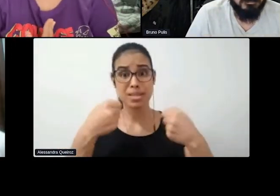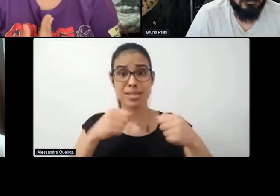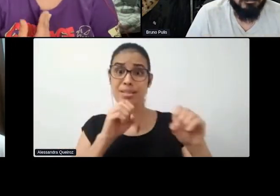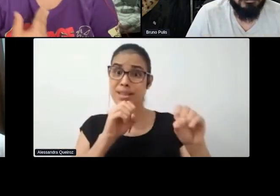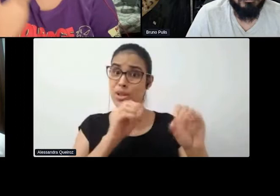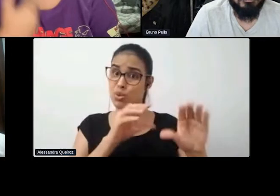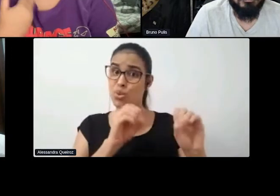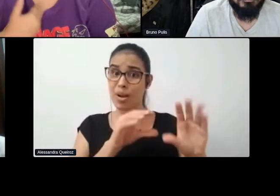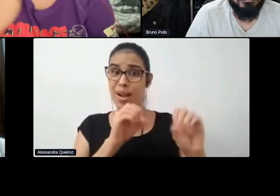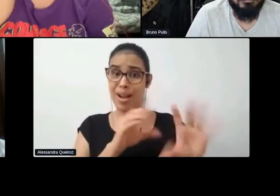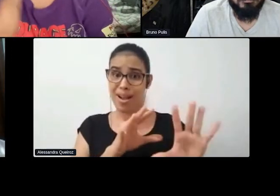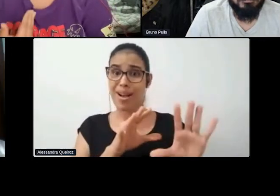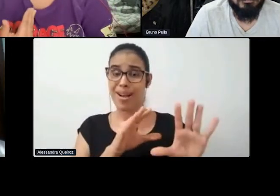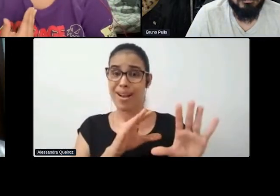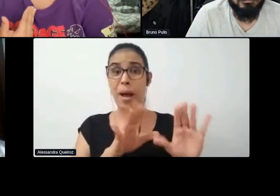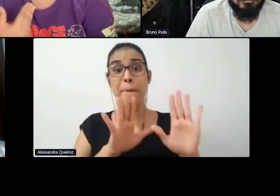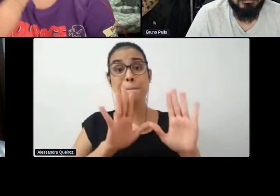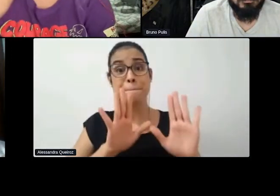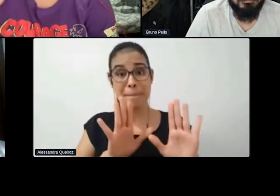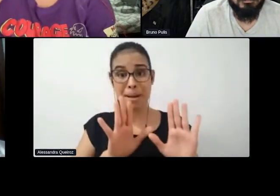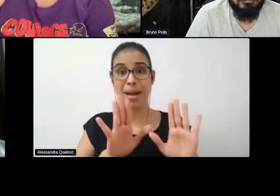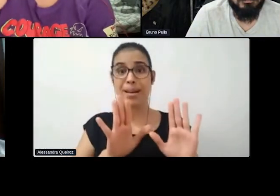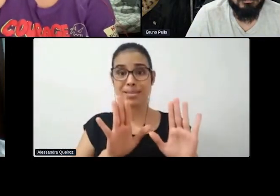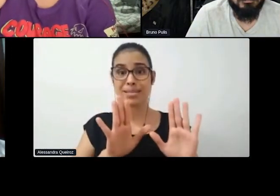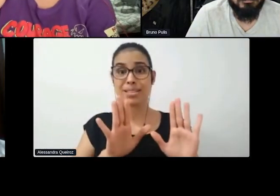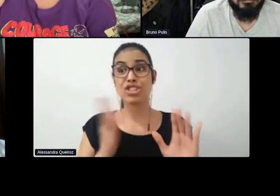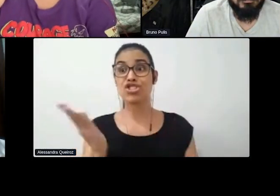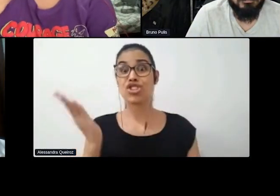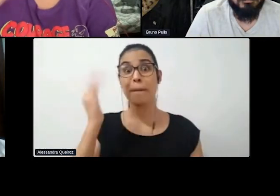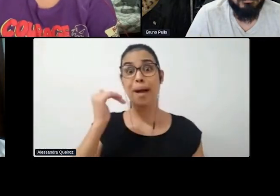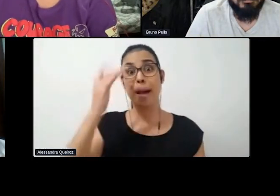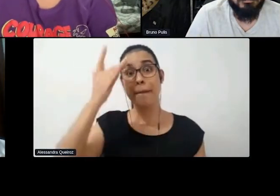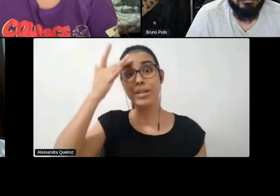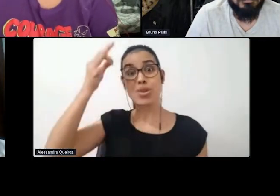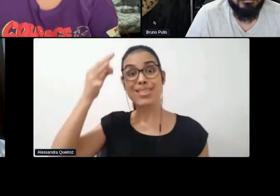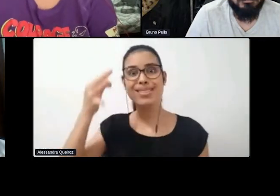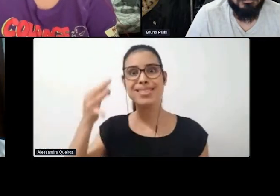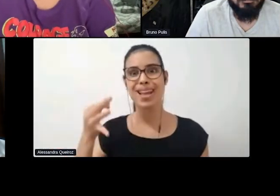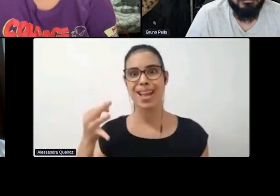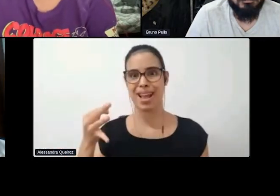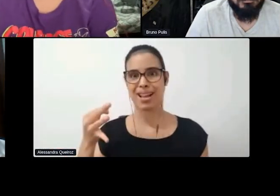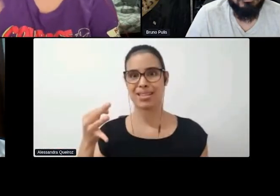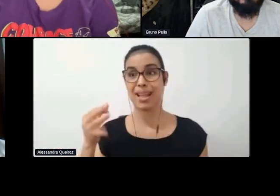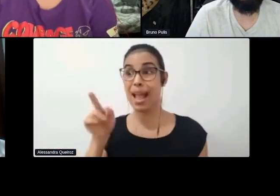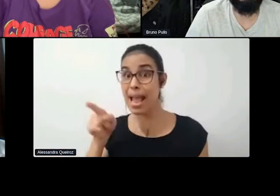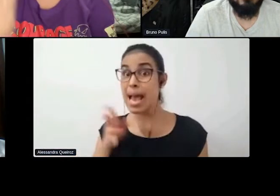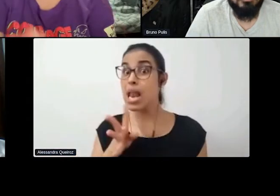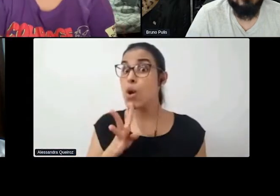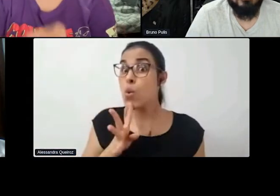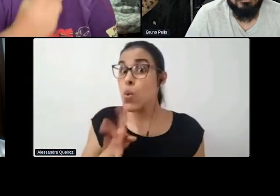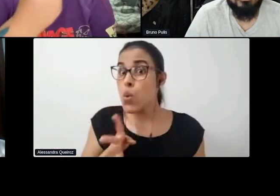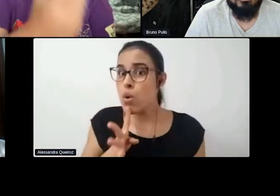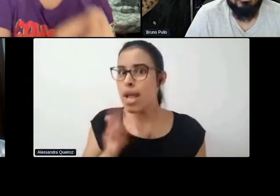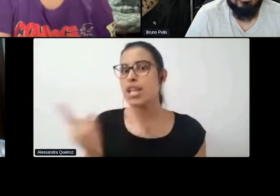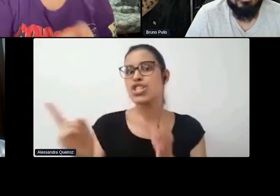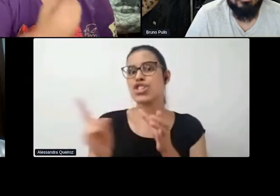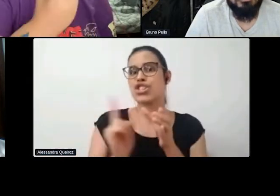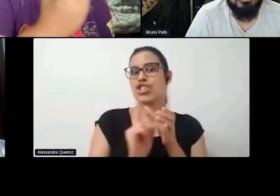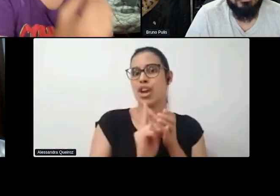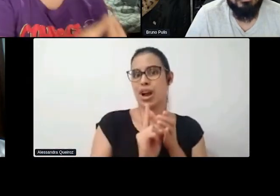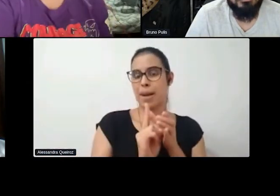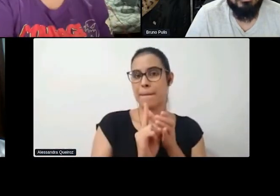certas, que têm o conhecimento, para poder ter, então, depois pessoas multiplicadoras que vão